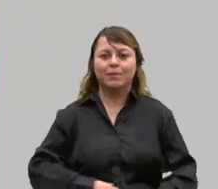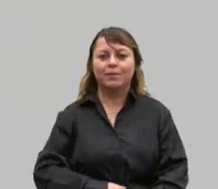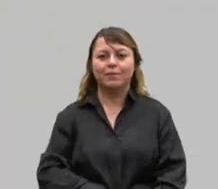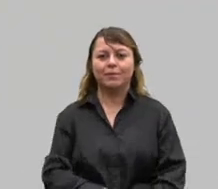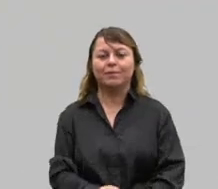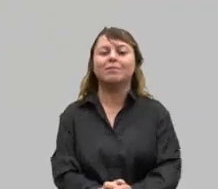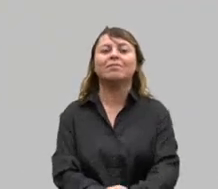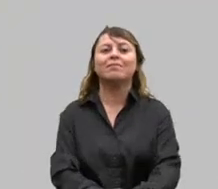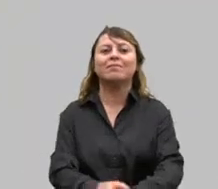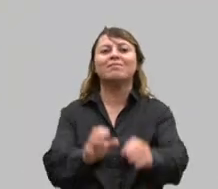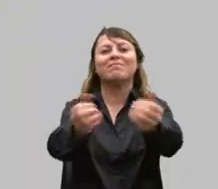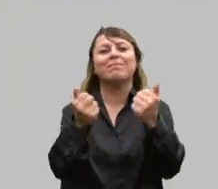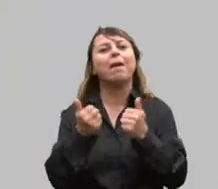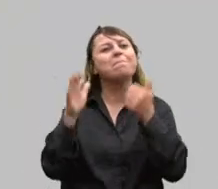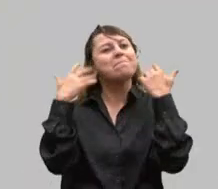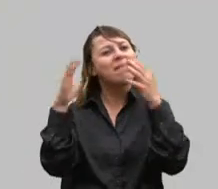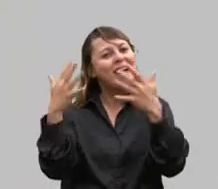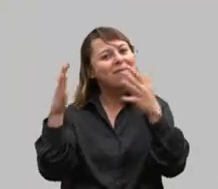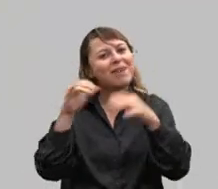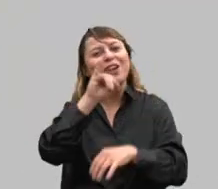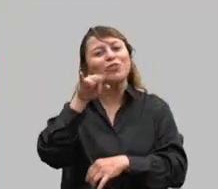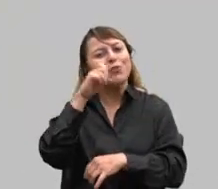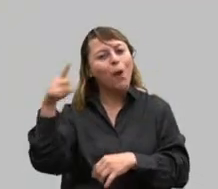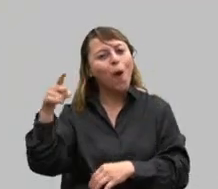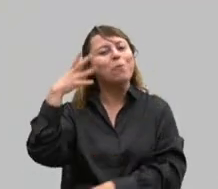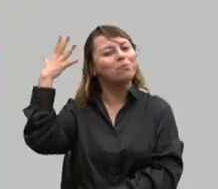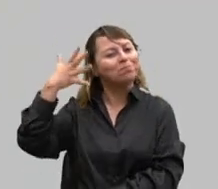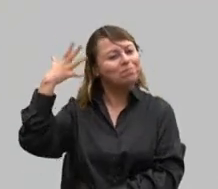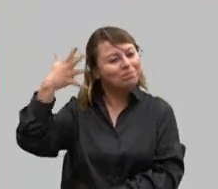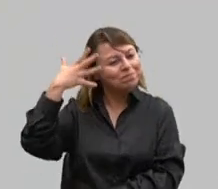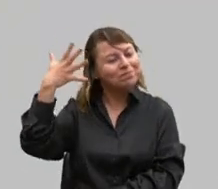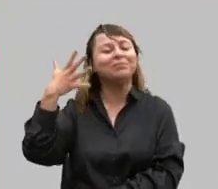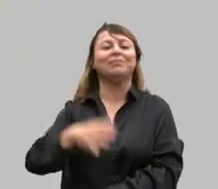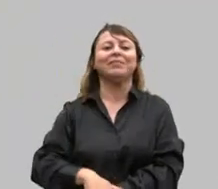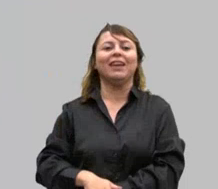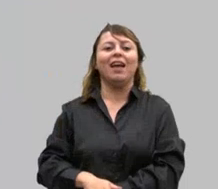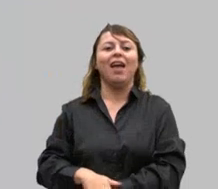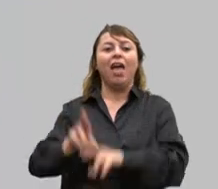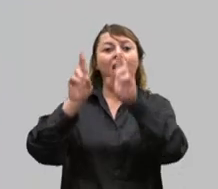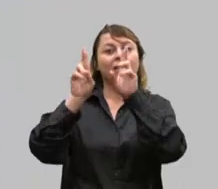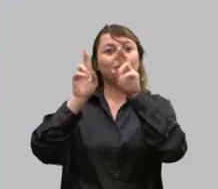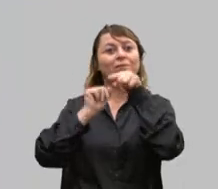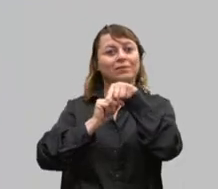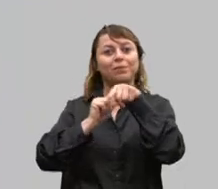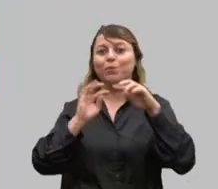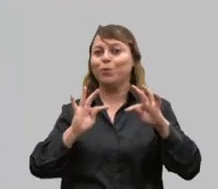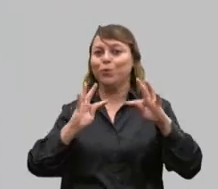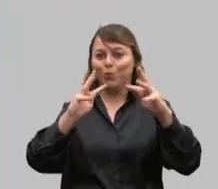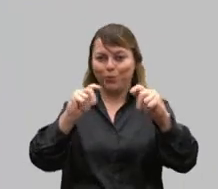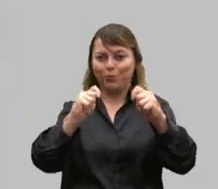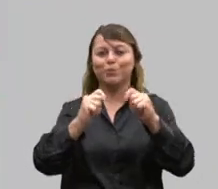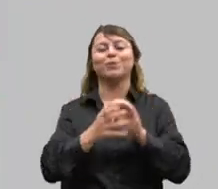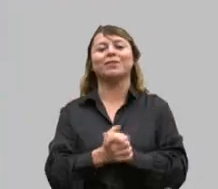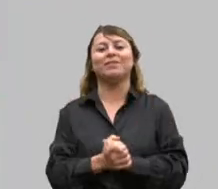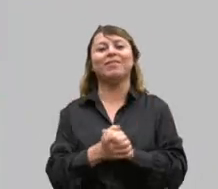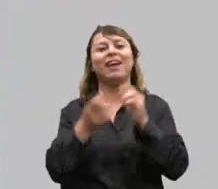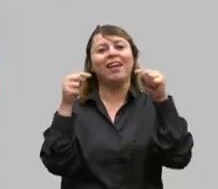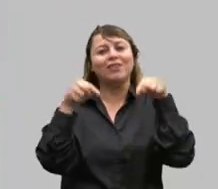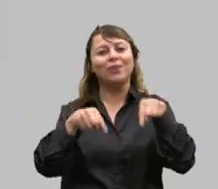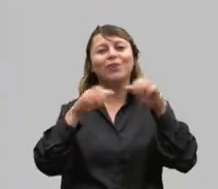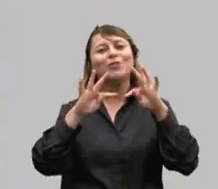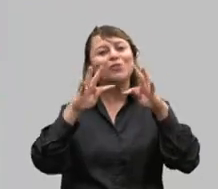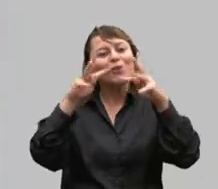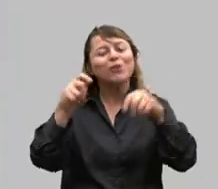isso aí João parabéns pela fala representando aqui todos Parabéns irmão representando todos